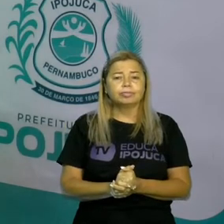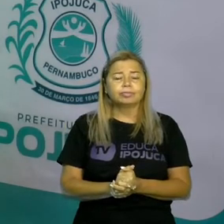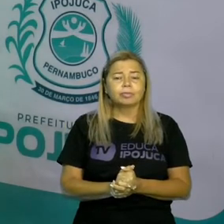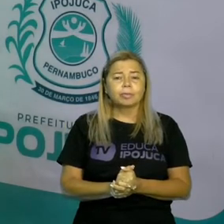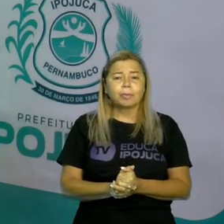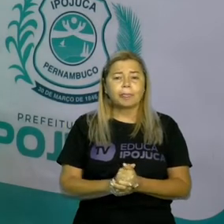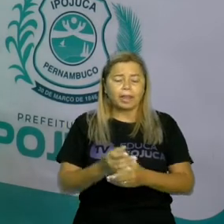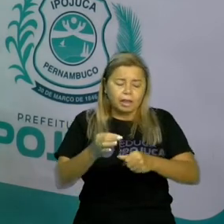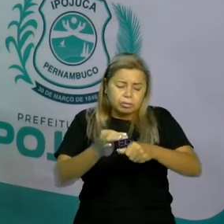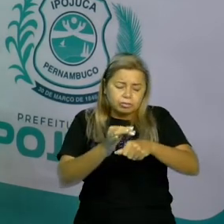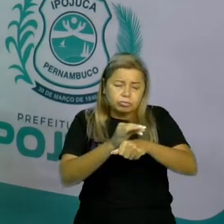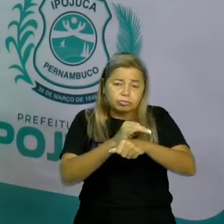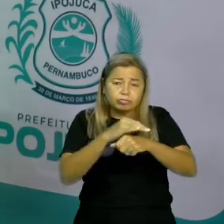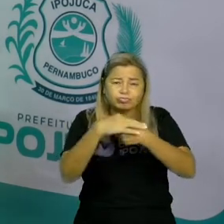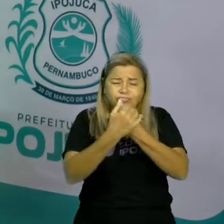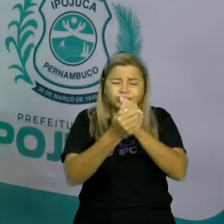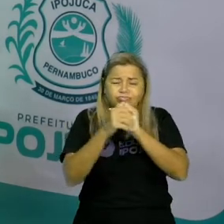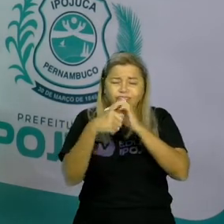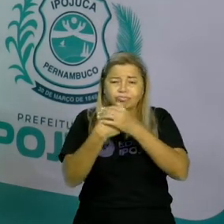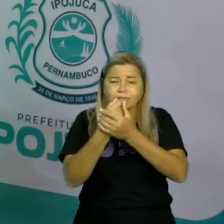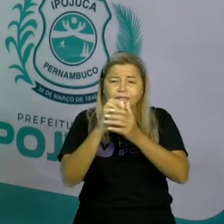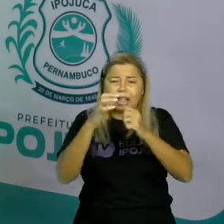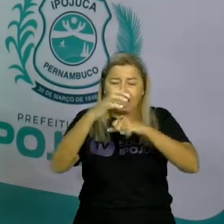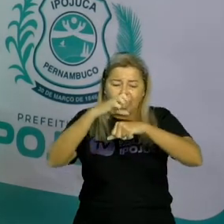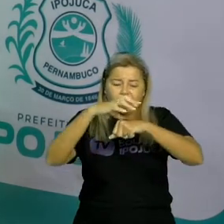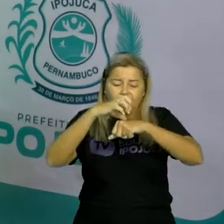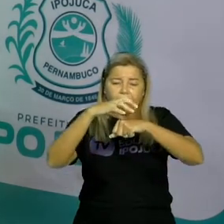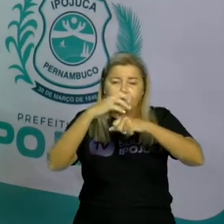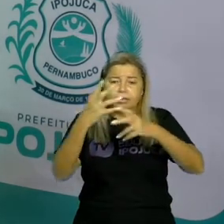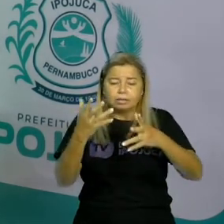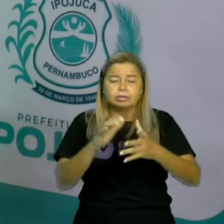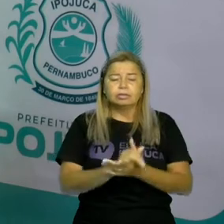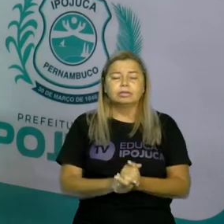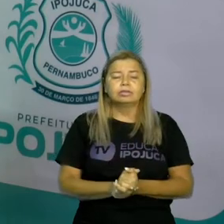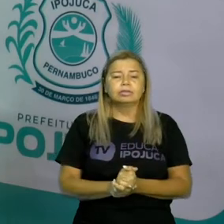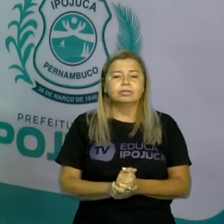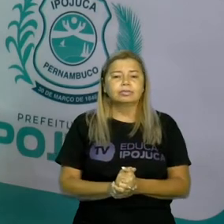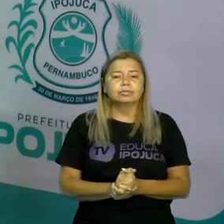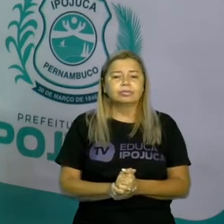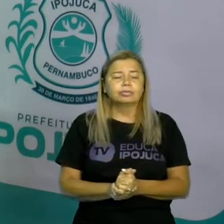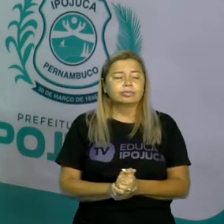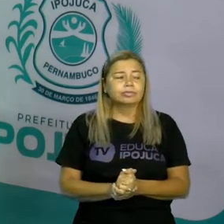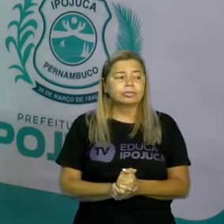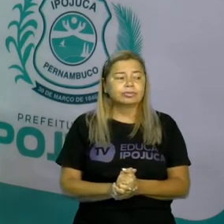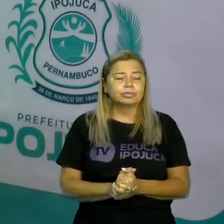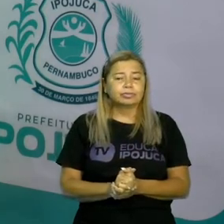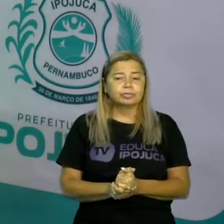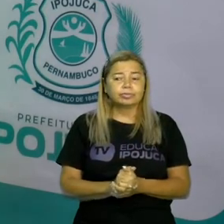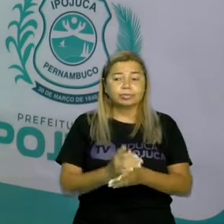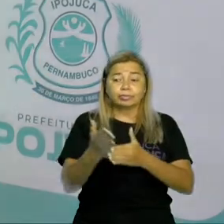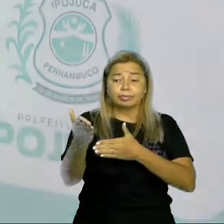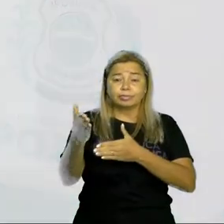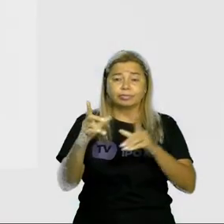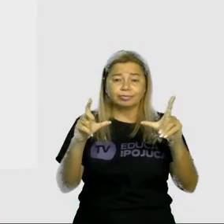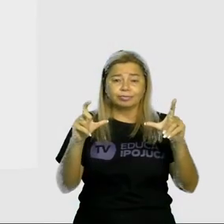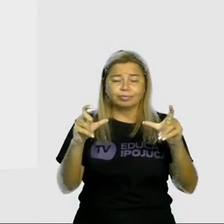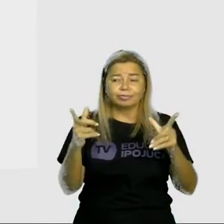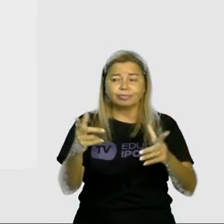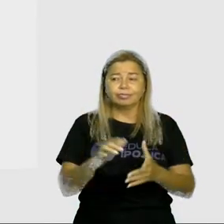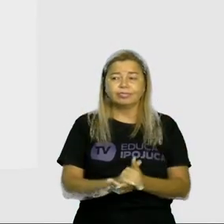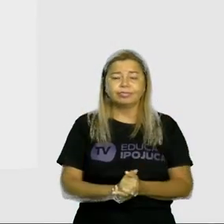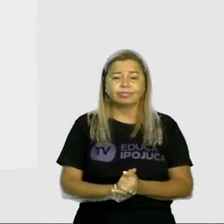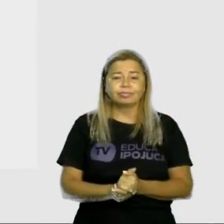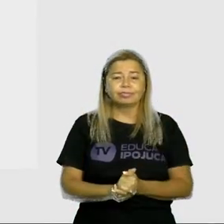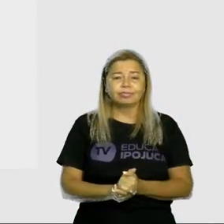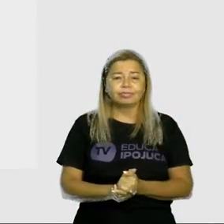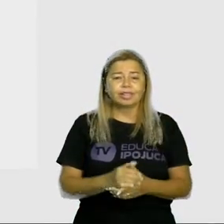muito formigamento, então muita coceira, então dá sinal de muito. E aqui nessa foto, a gente está vendo a